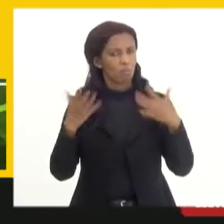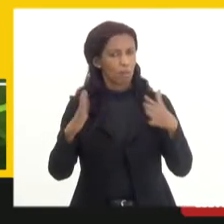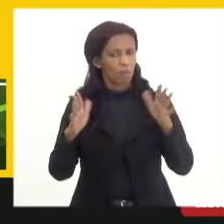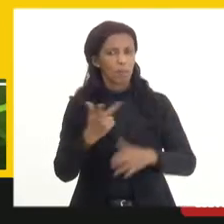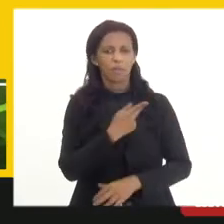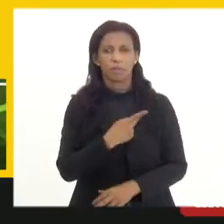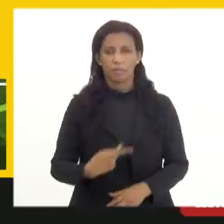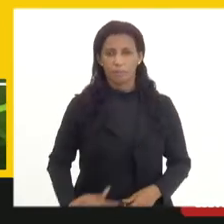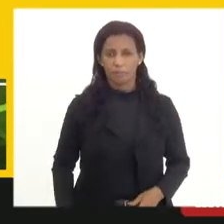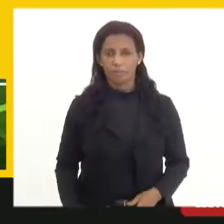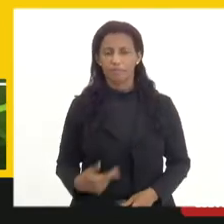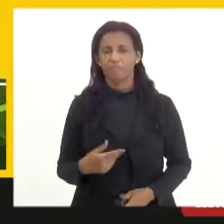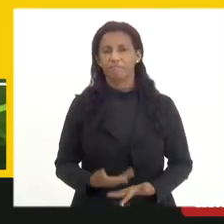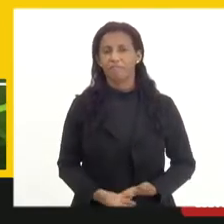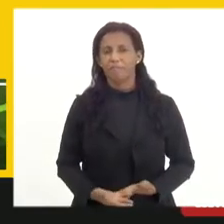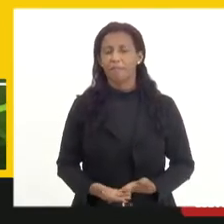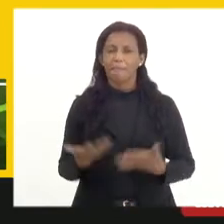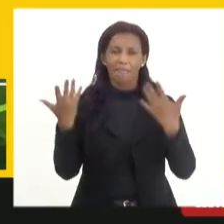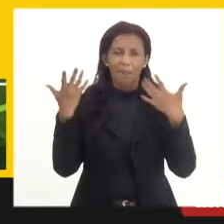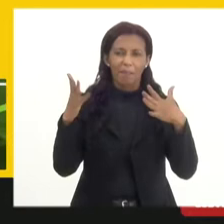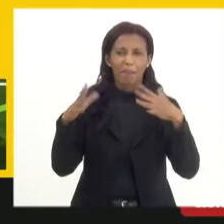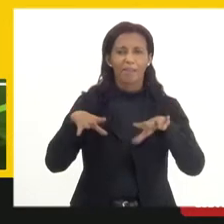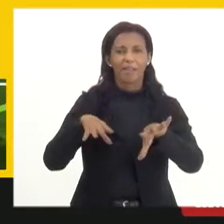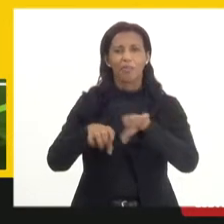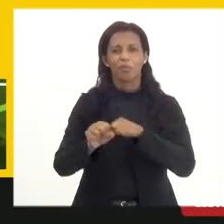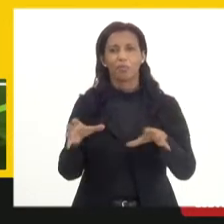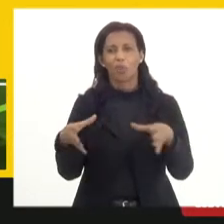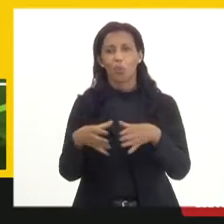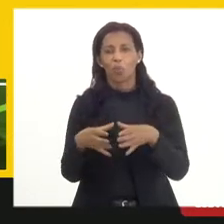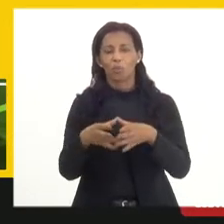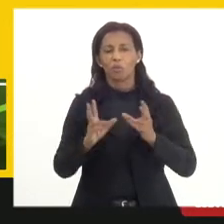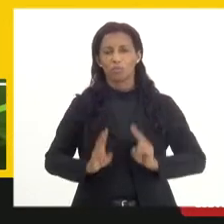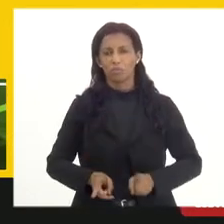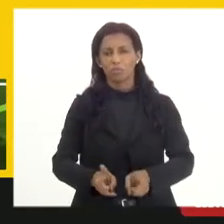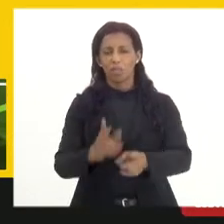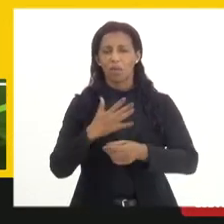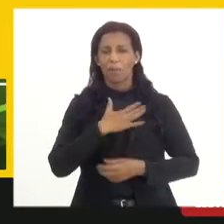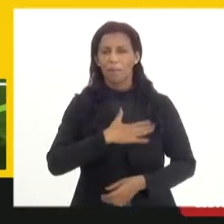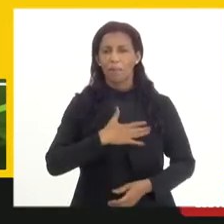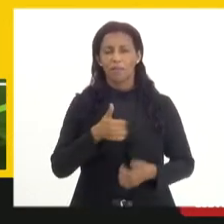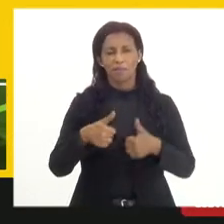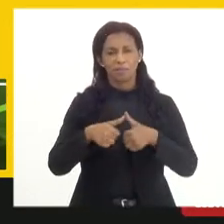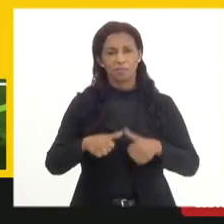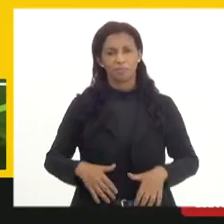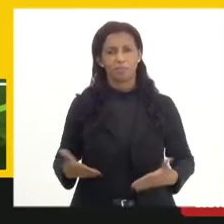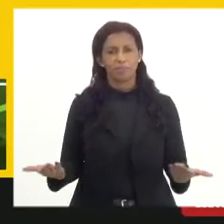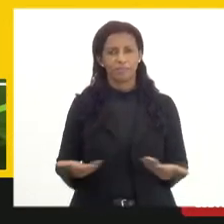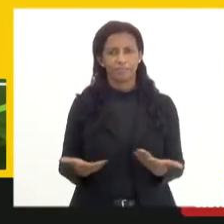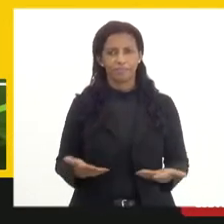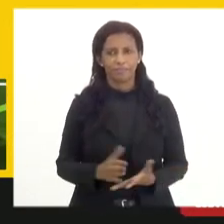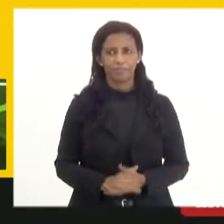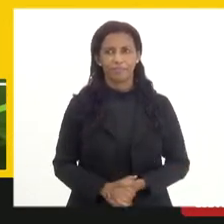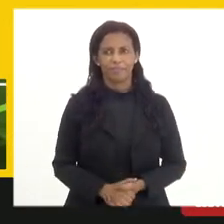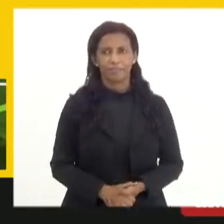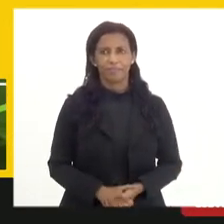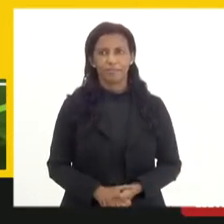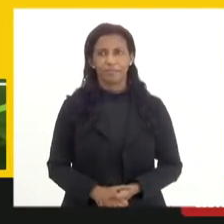presidente. Desejo muito sucesso aí na formação da comissão permanente. É um prazer estar aqui com vocês hoje.